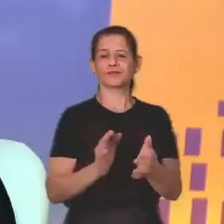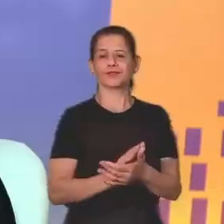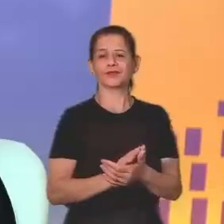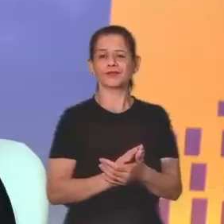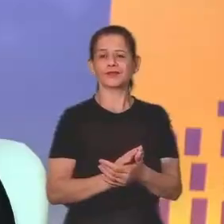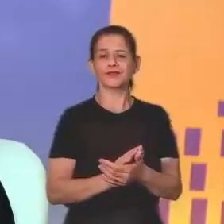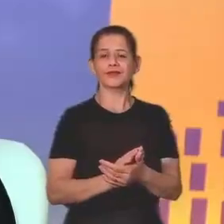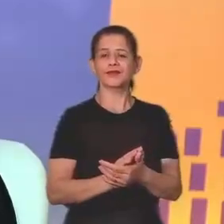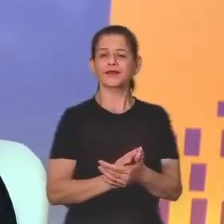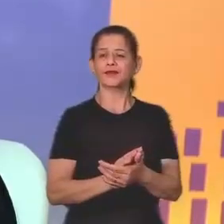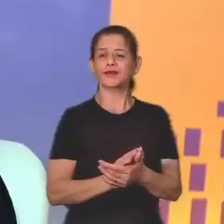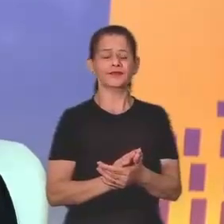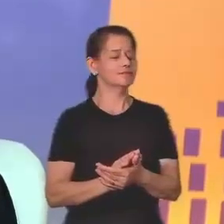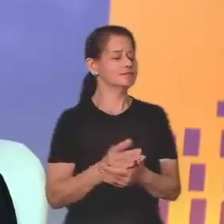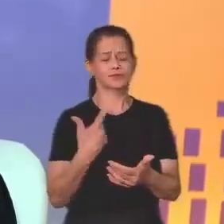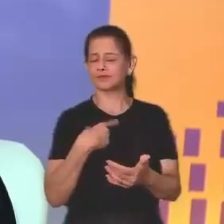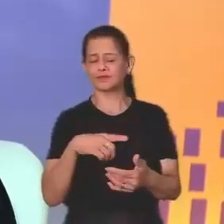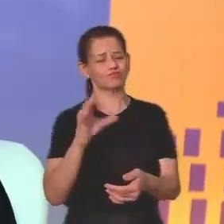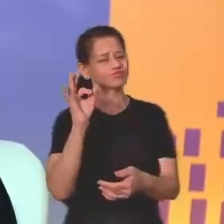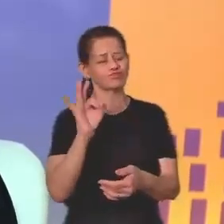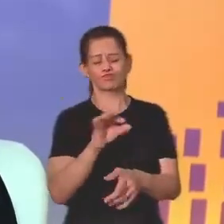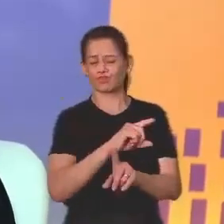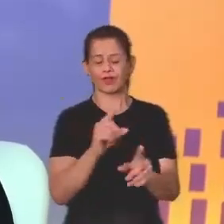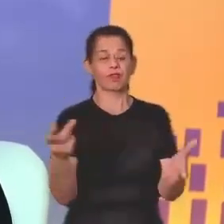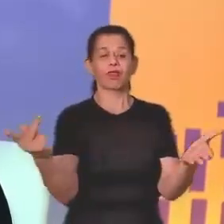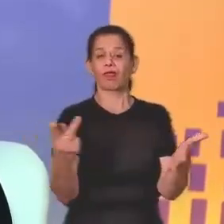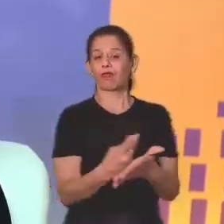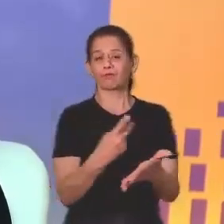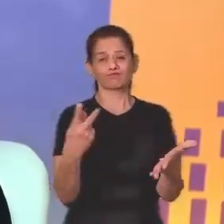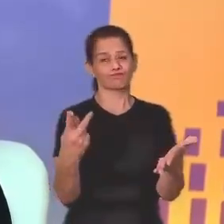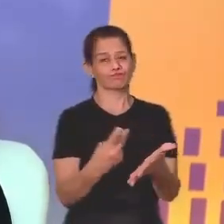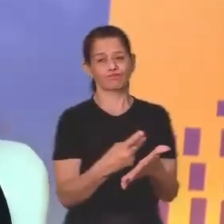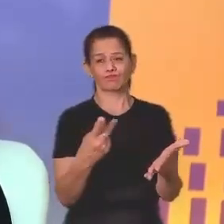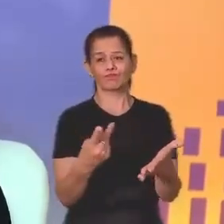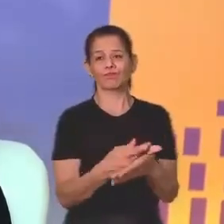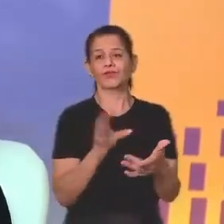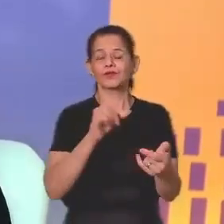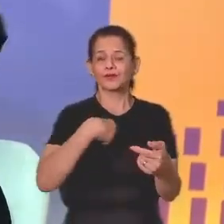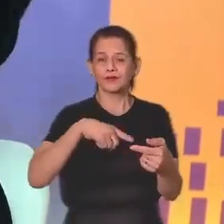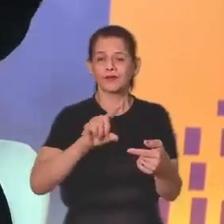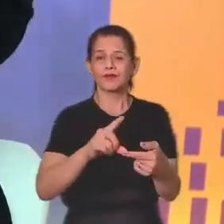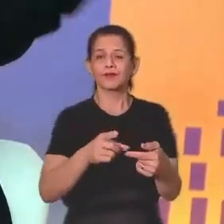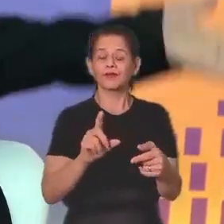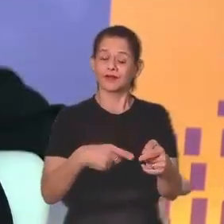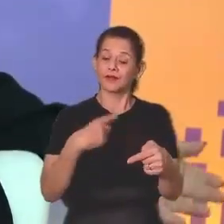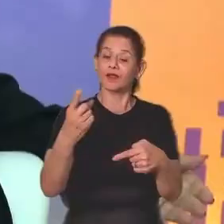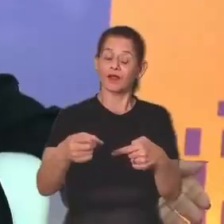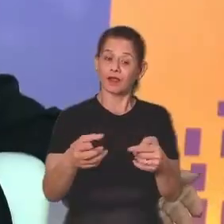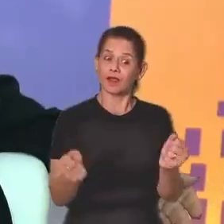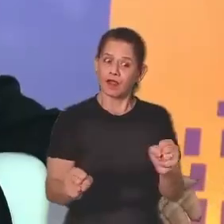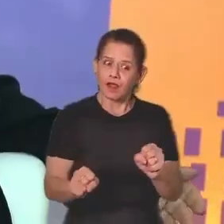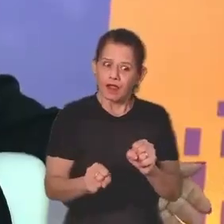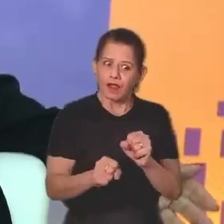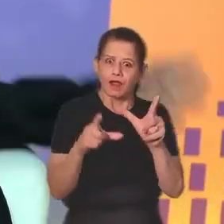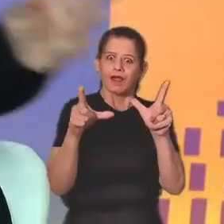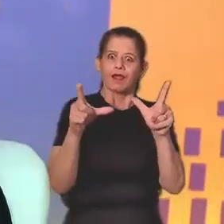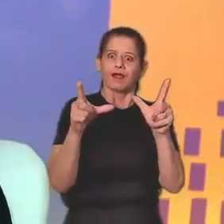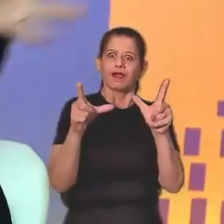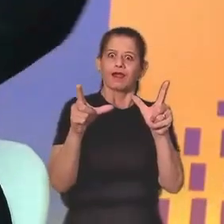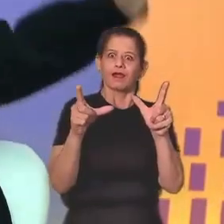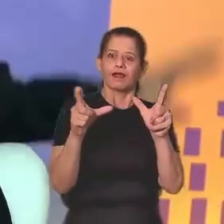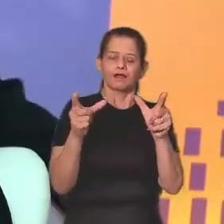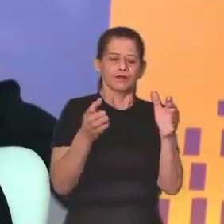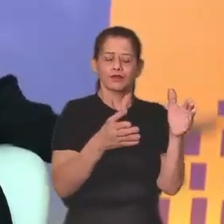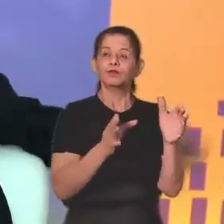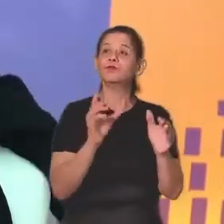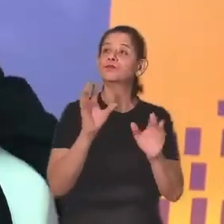Estava precisando, mas não deu certo, não. Né? E dessa vez aconteceu, né? Eu falei, não, tudo é no